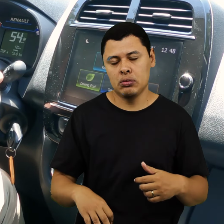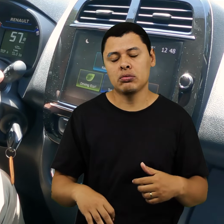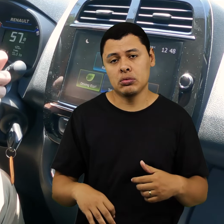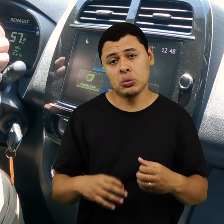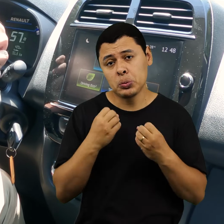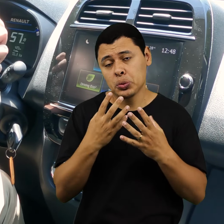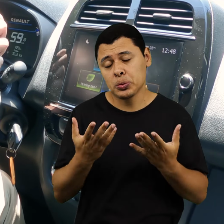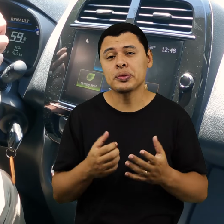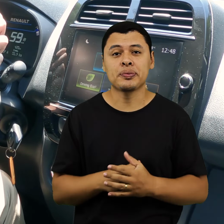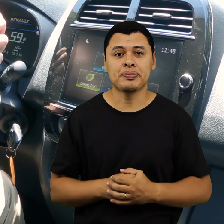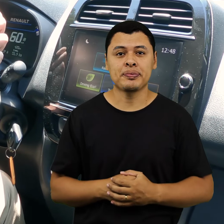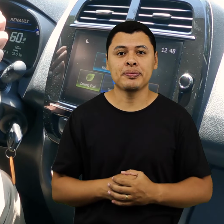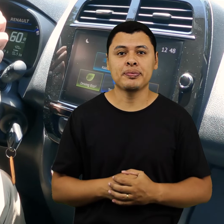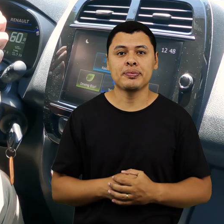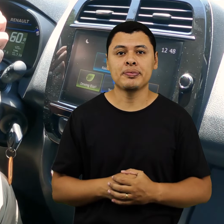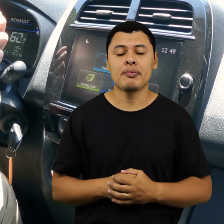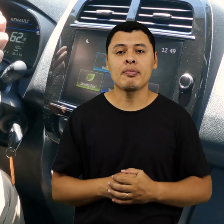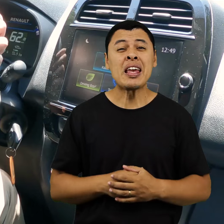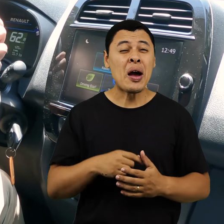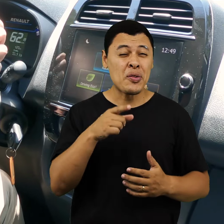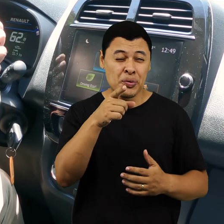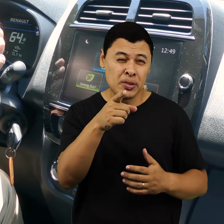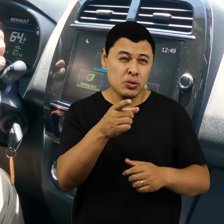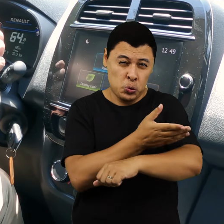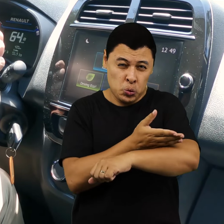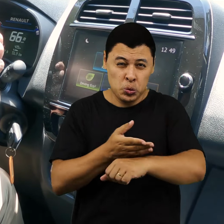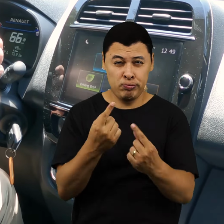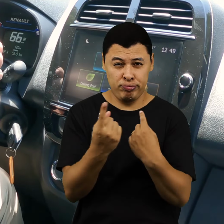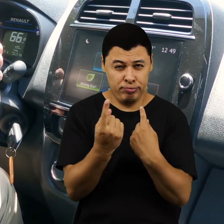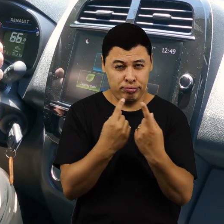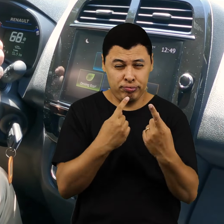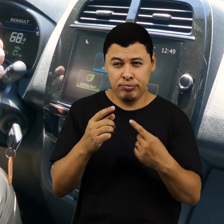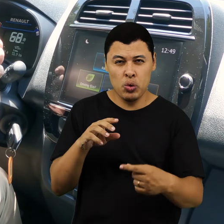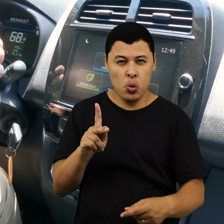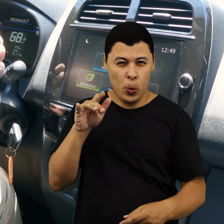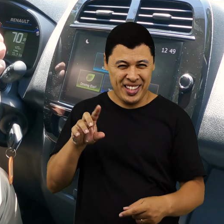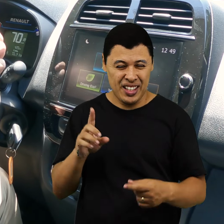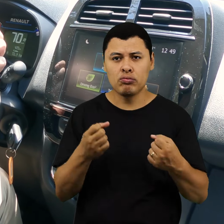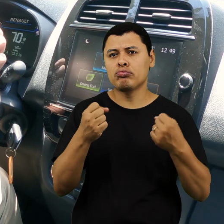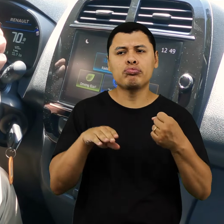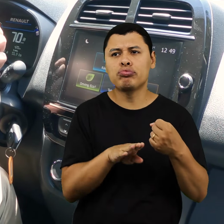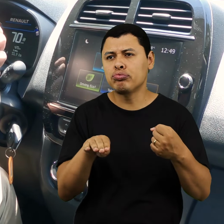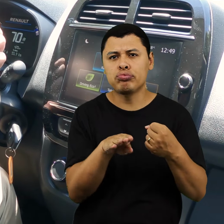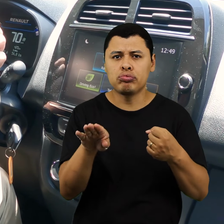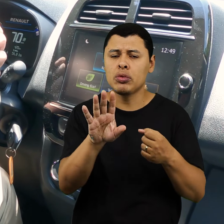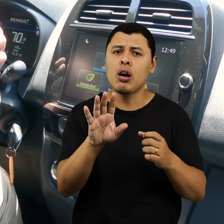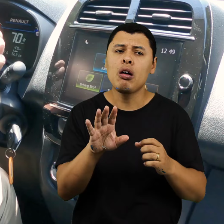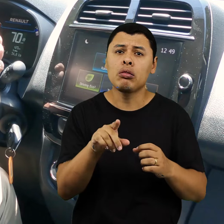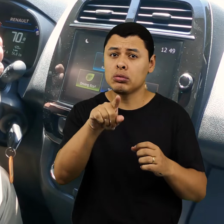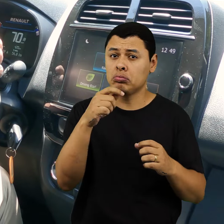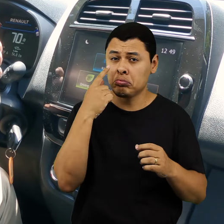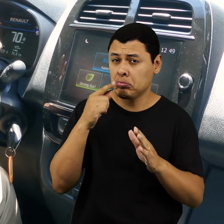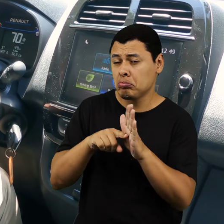outra melhoria. Se você é um cara que pega a estrada com o Kwid, aí entra uma questão que você realmente acho que vale a pena